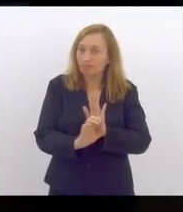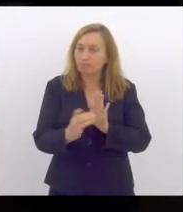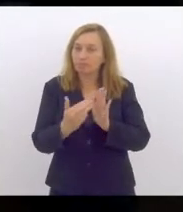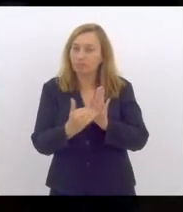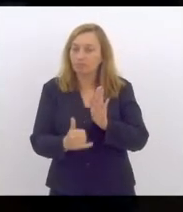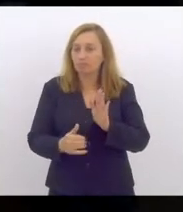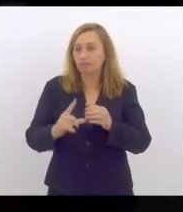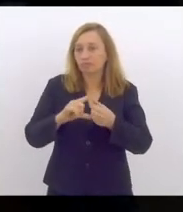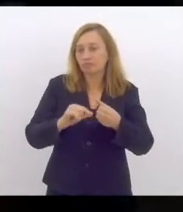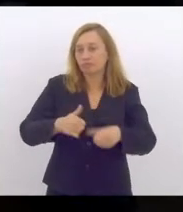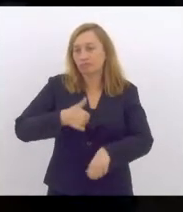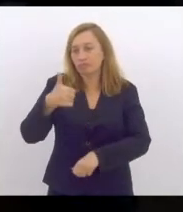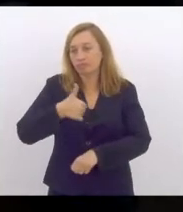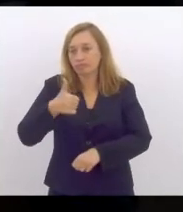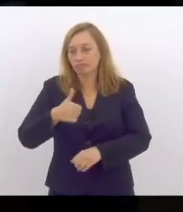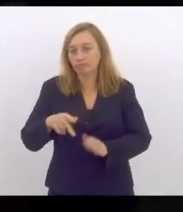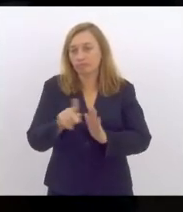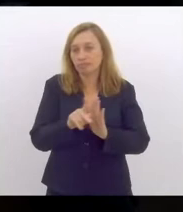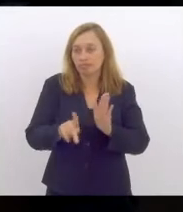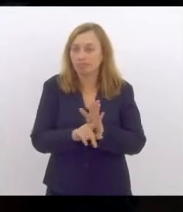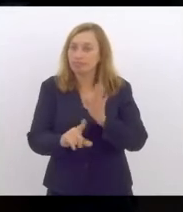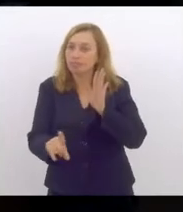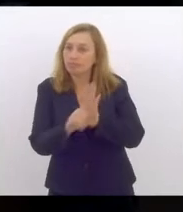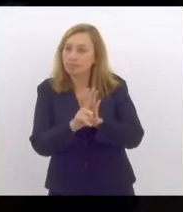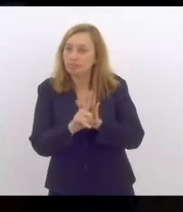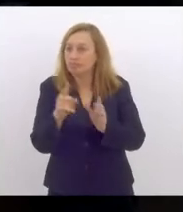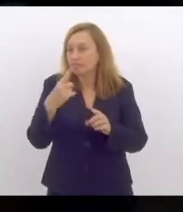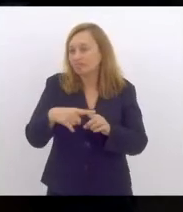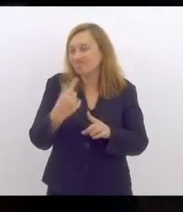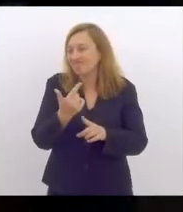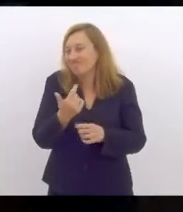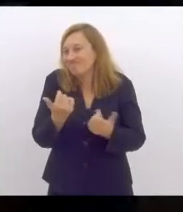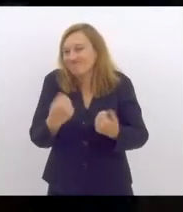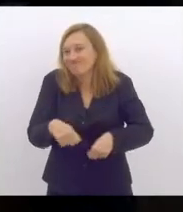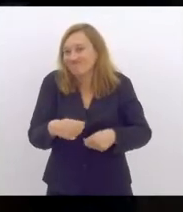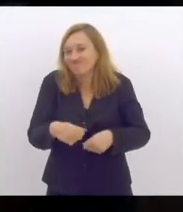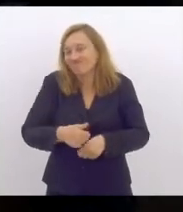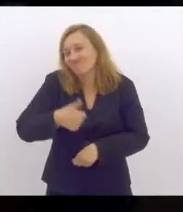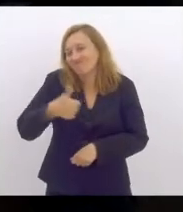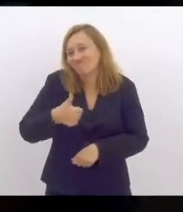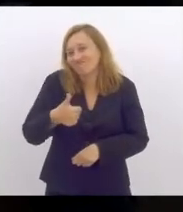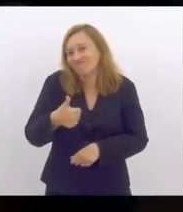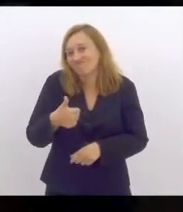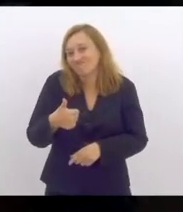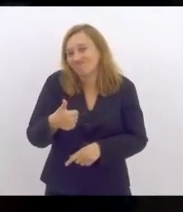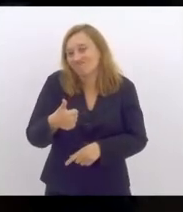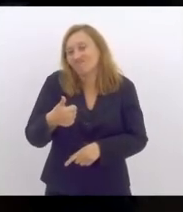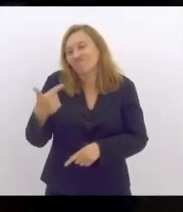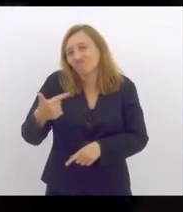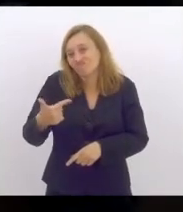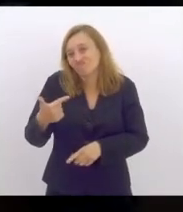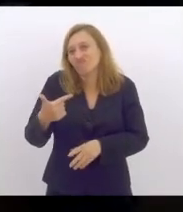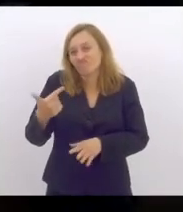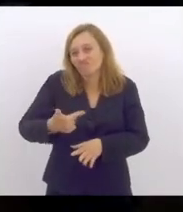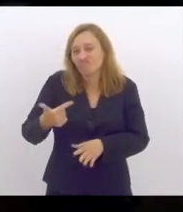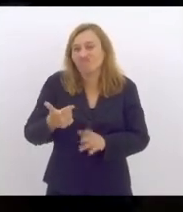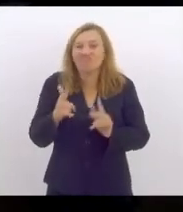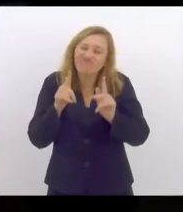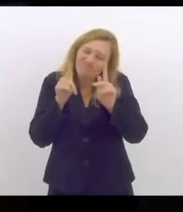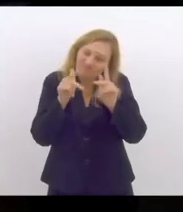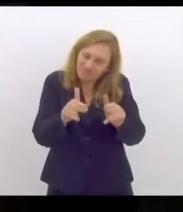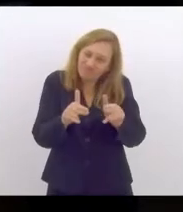artigo 1º do projeto de lei, porque não há necessidade do primeiro, porque o segundo tem a